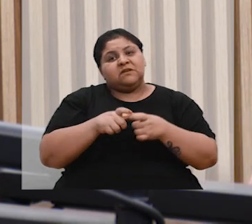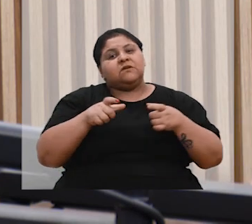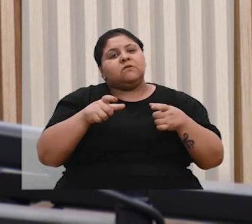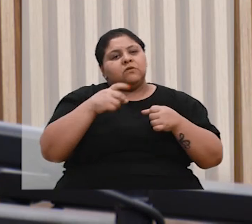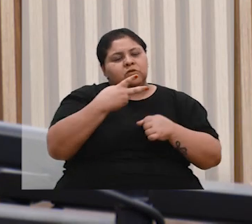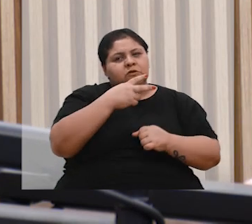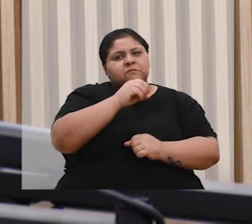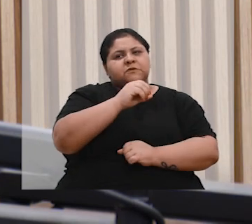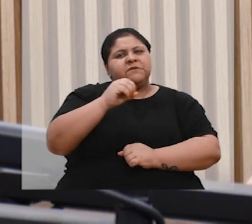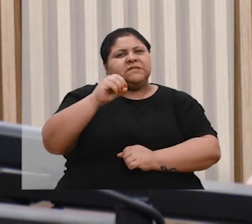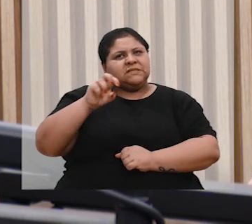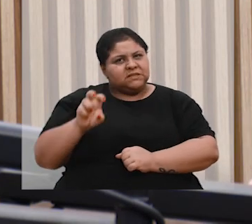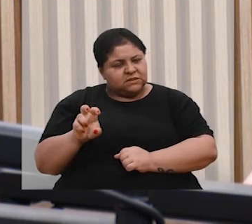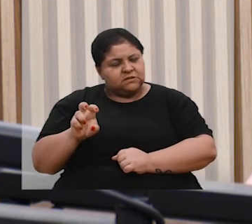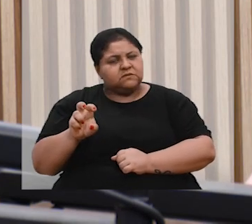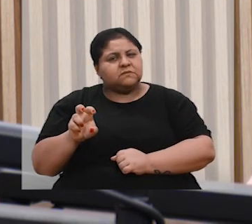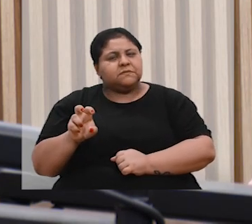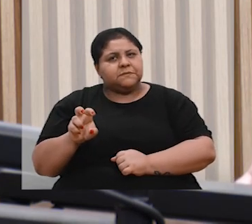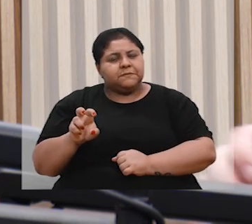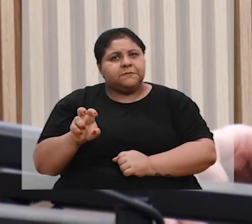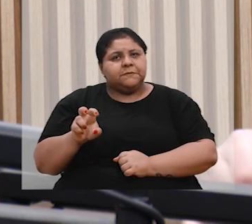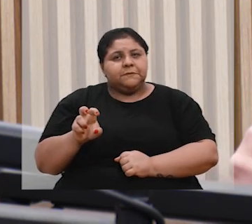em 2005,